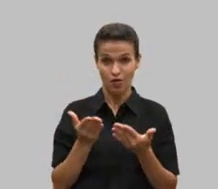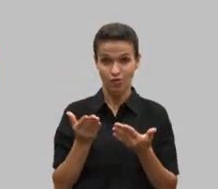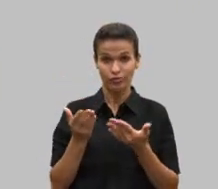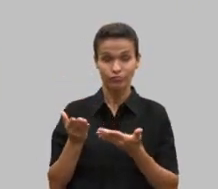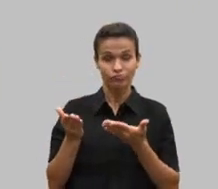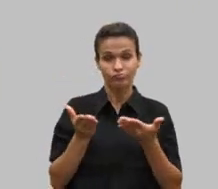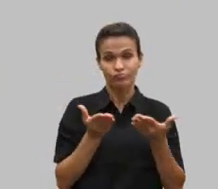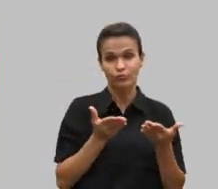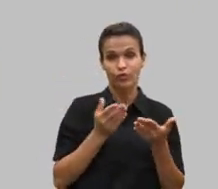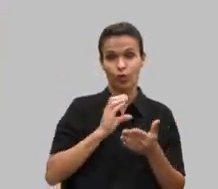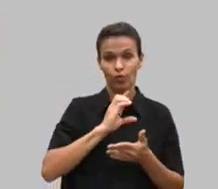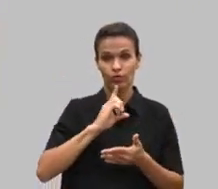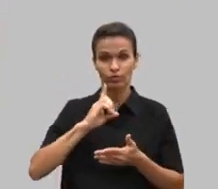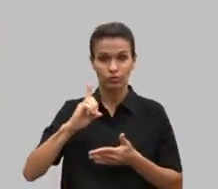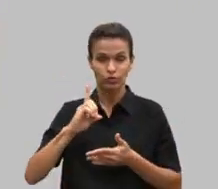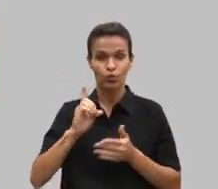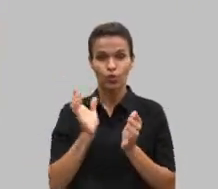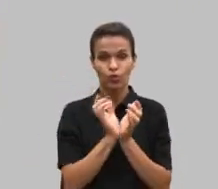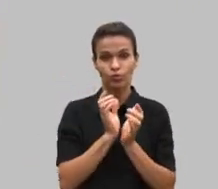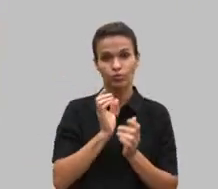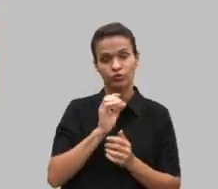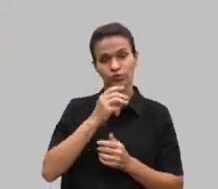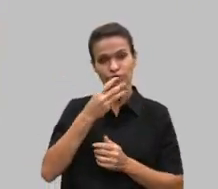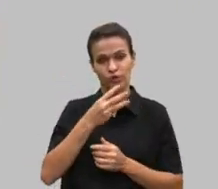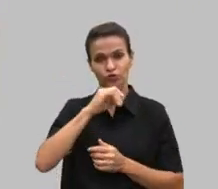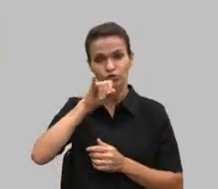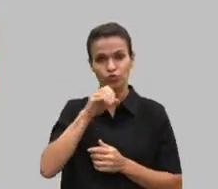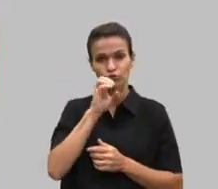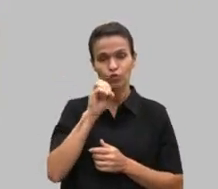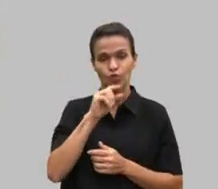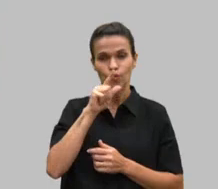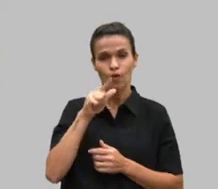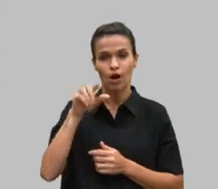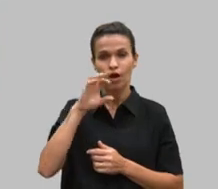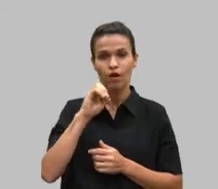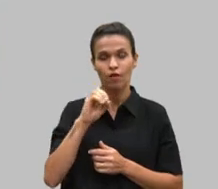o coordenador do grupo 3 João Luiz da Silva Neto